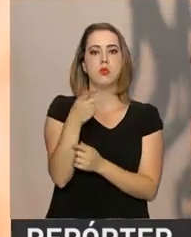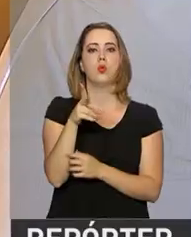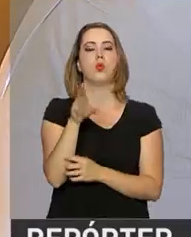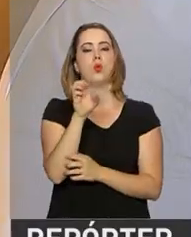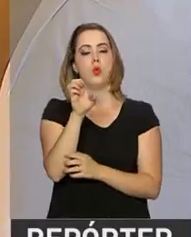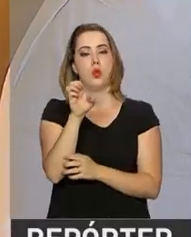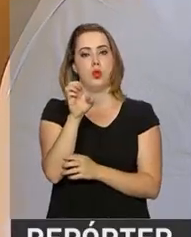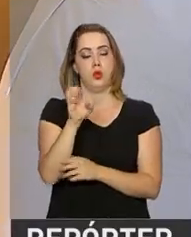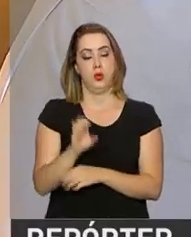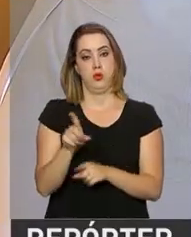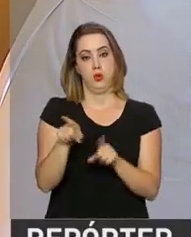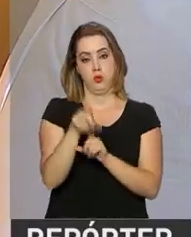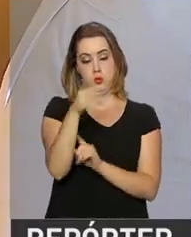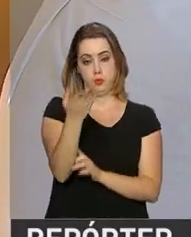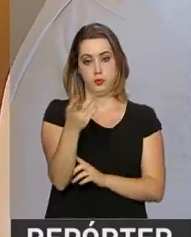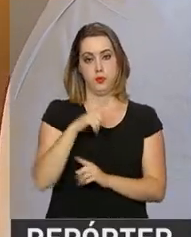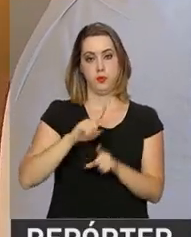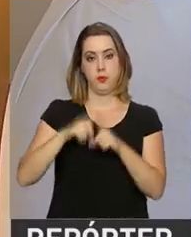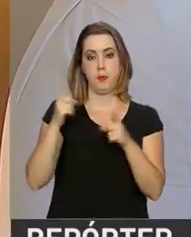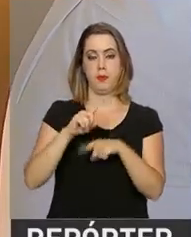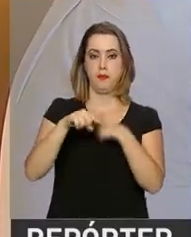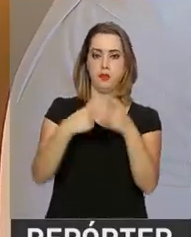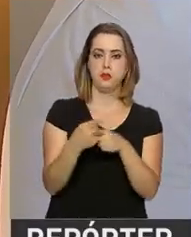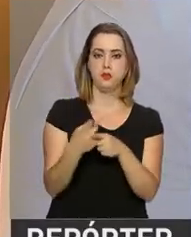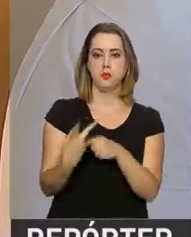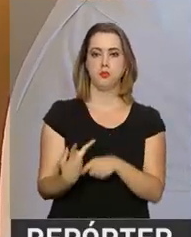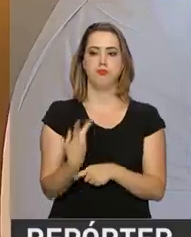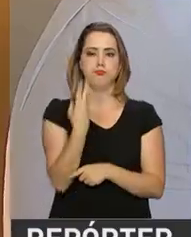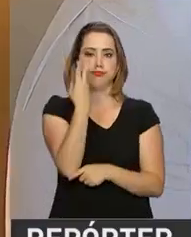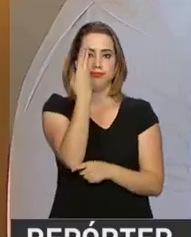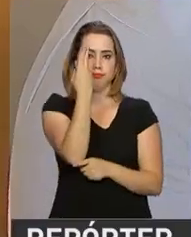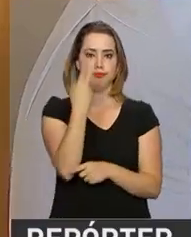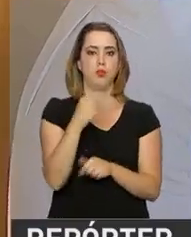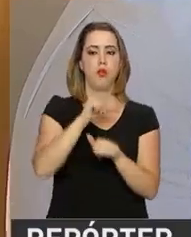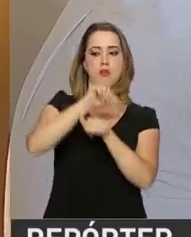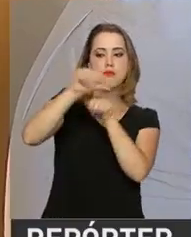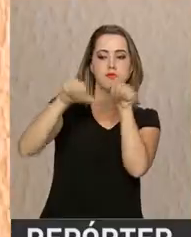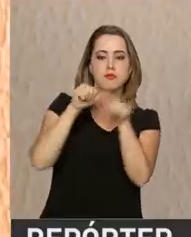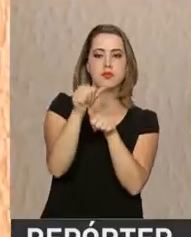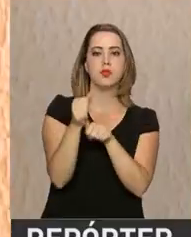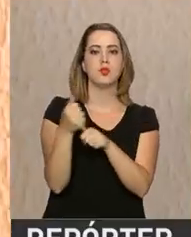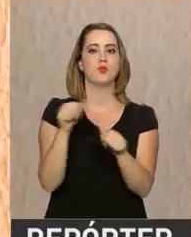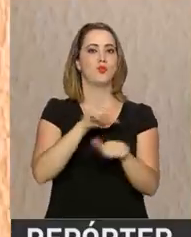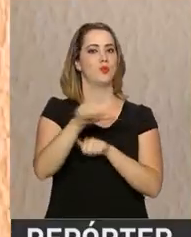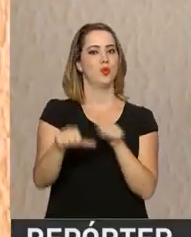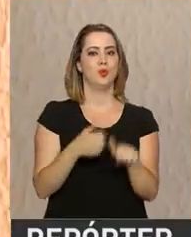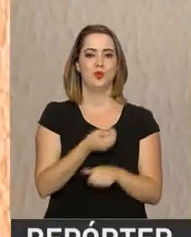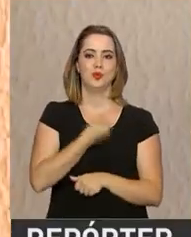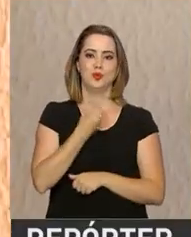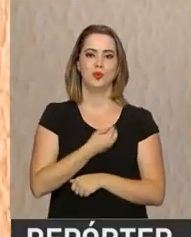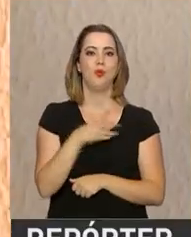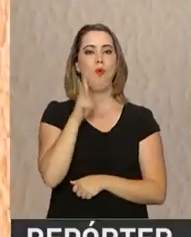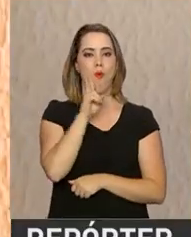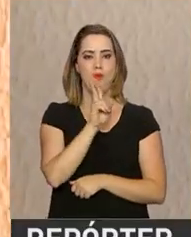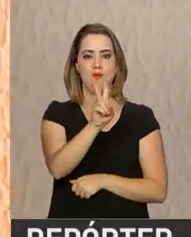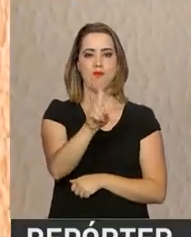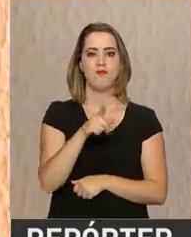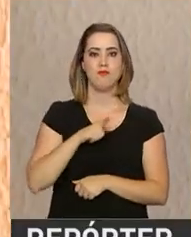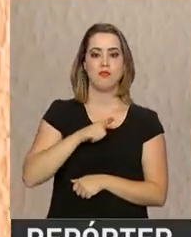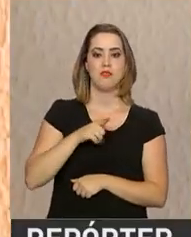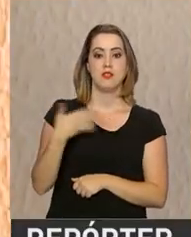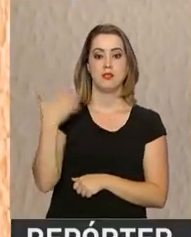dela mas depois da cirurgia de transplante de córnea muita coisa mudou hoje eu consigo ver me D